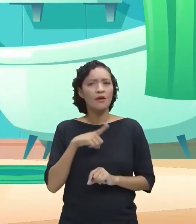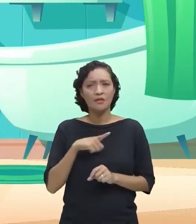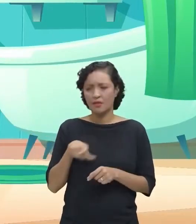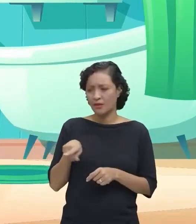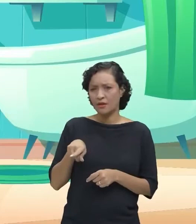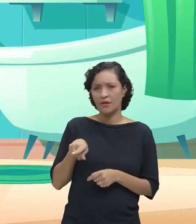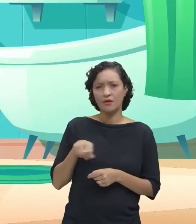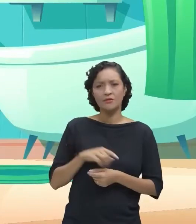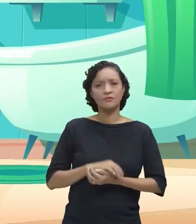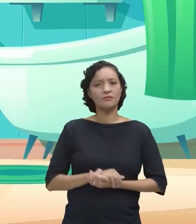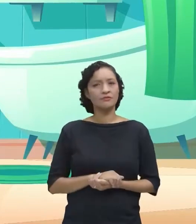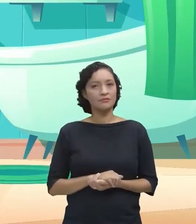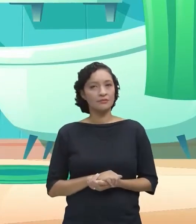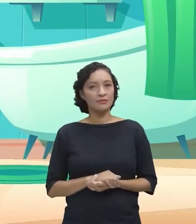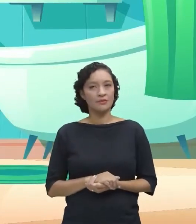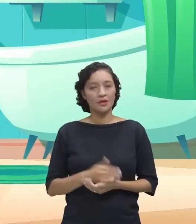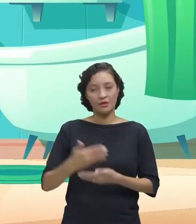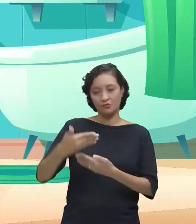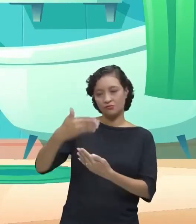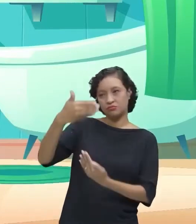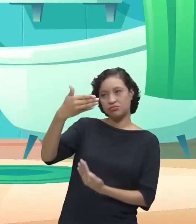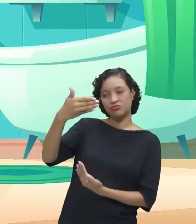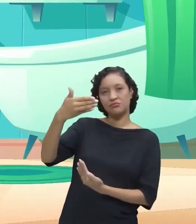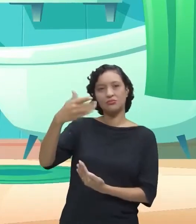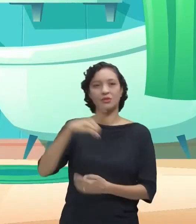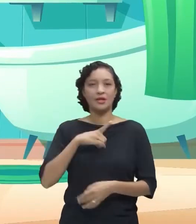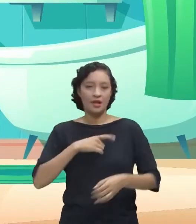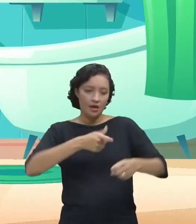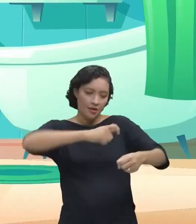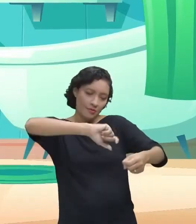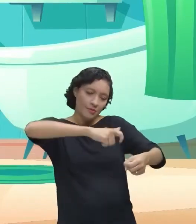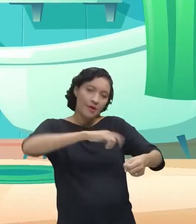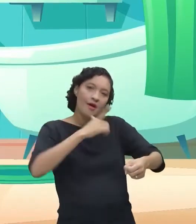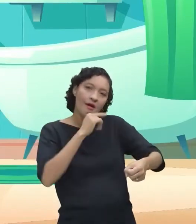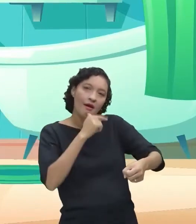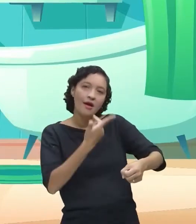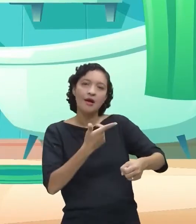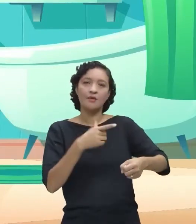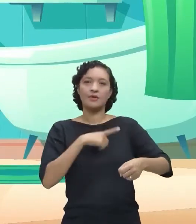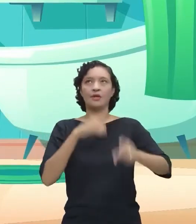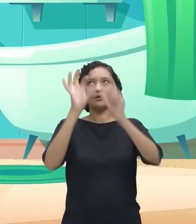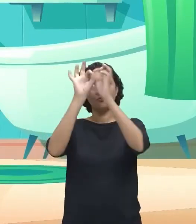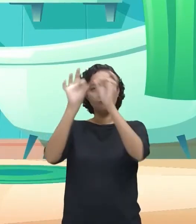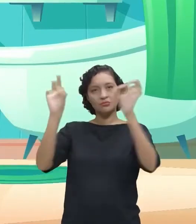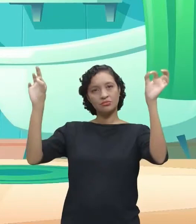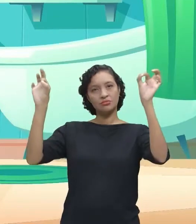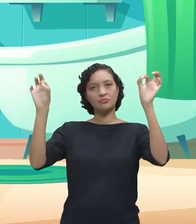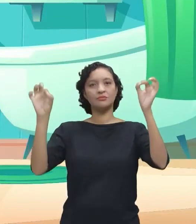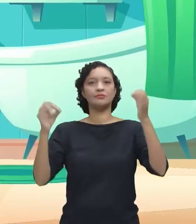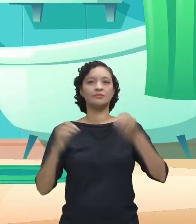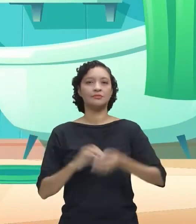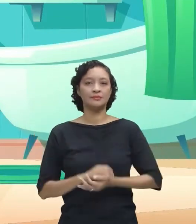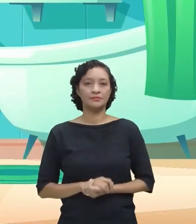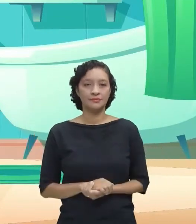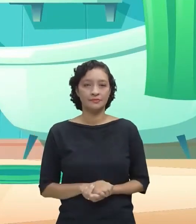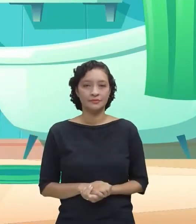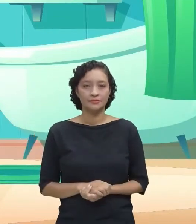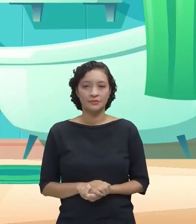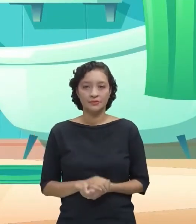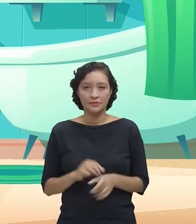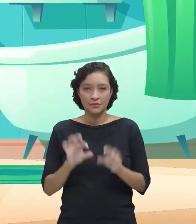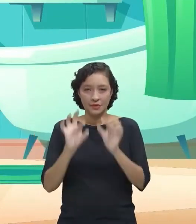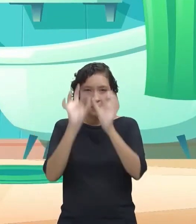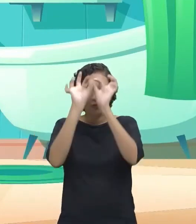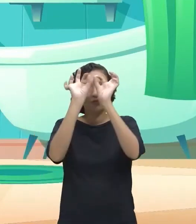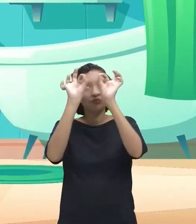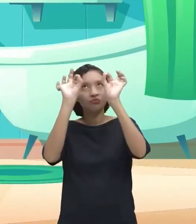pia, tem espelho, tem banheira, tem cortina. Esse vãozinho que segura